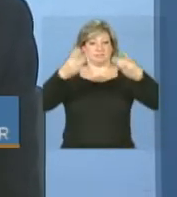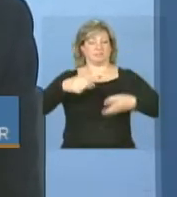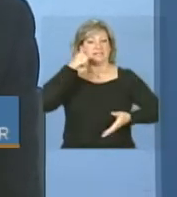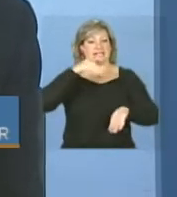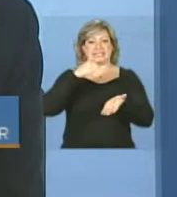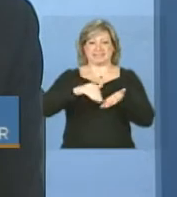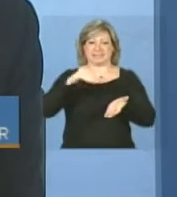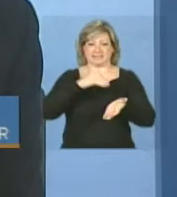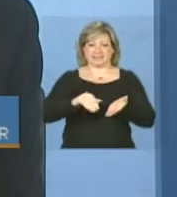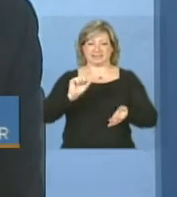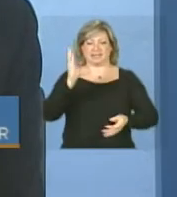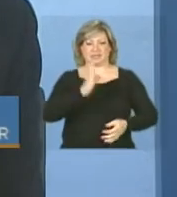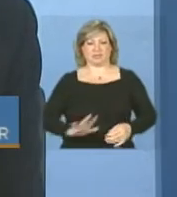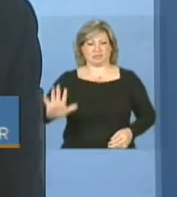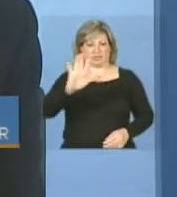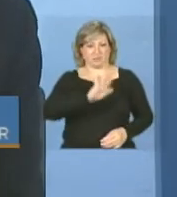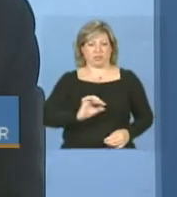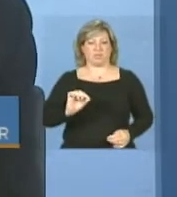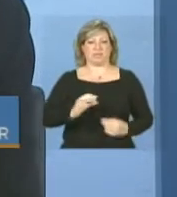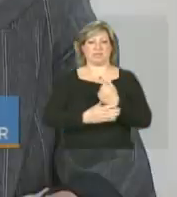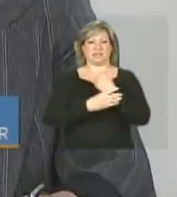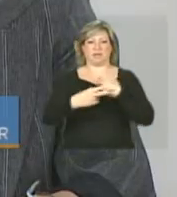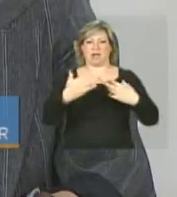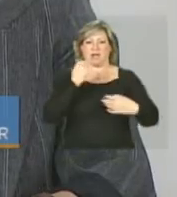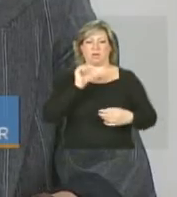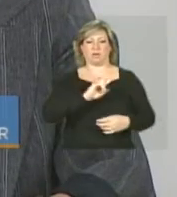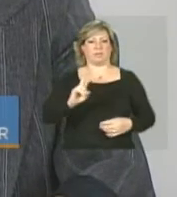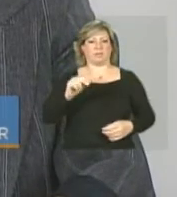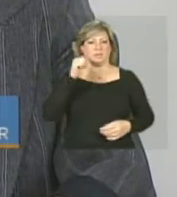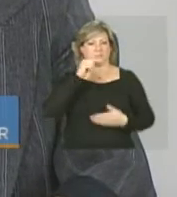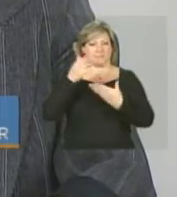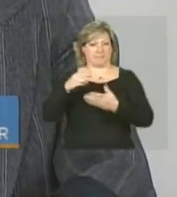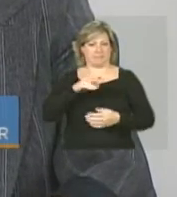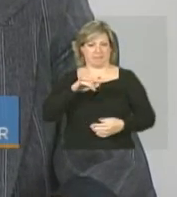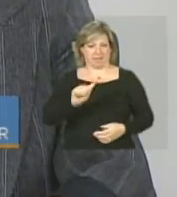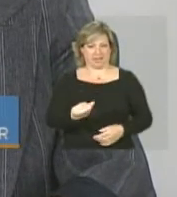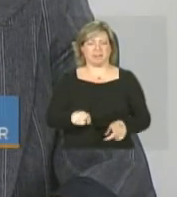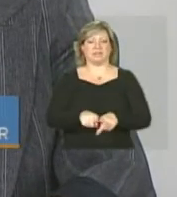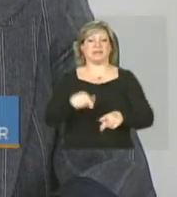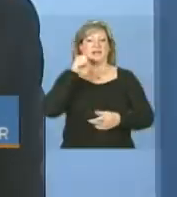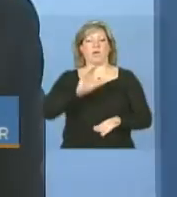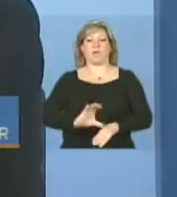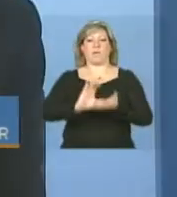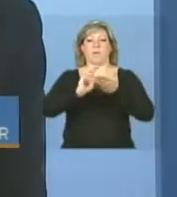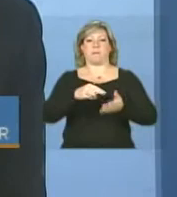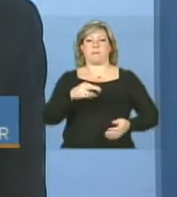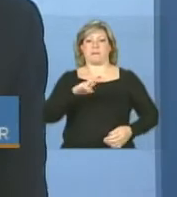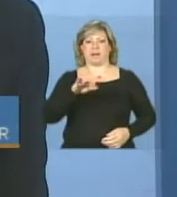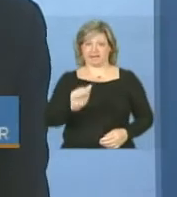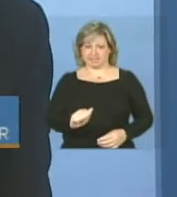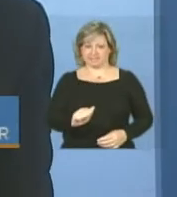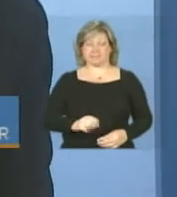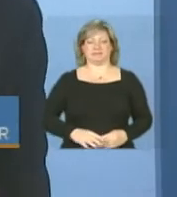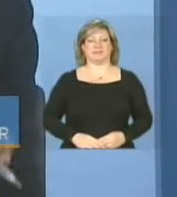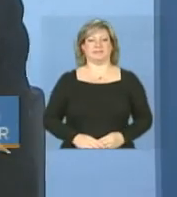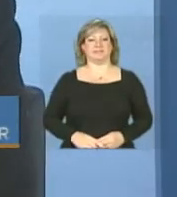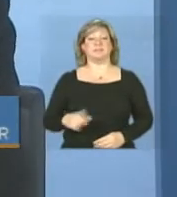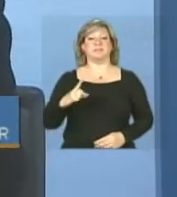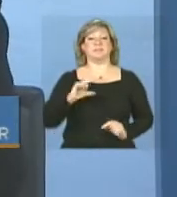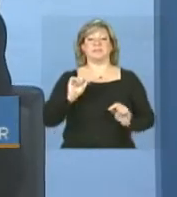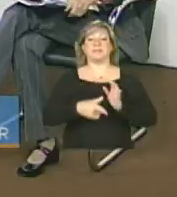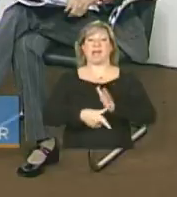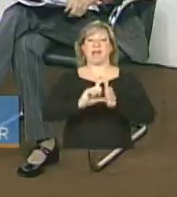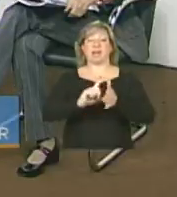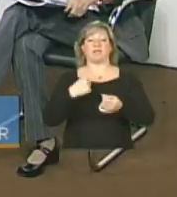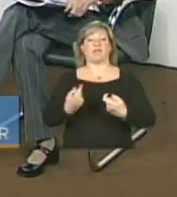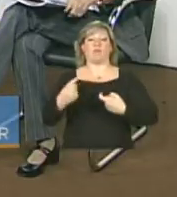Segurança Alimentar e Nutricional, Maia Tagage, e a conselheira do CONSEA, Maria Emília Pacheco. E antes de eu